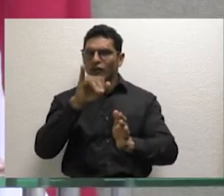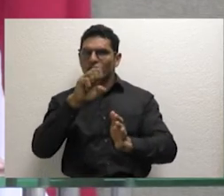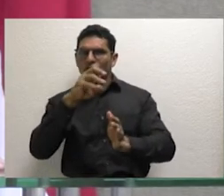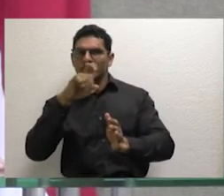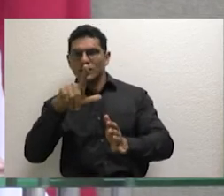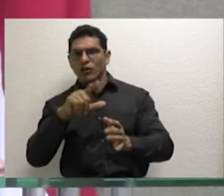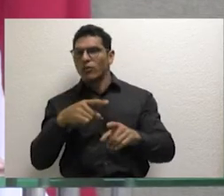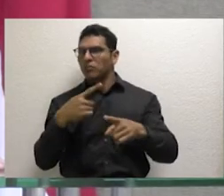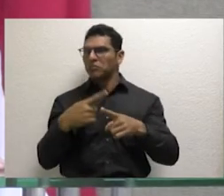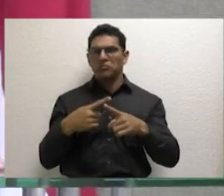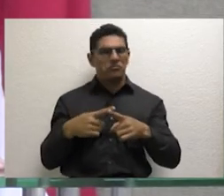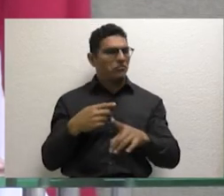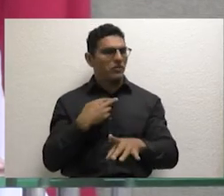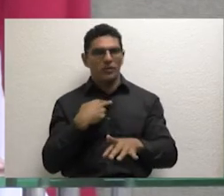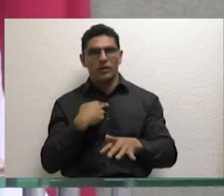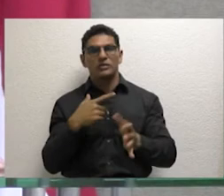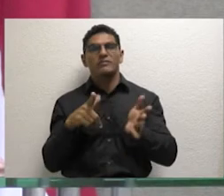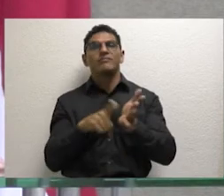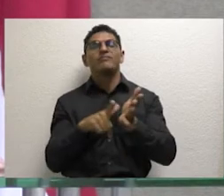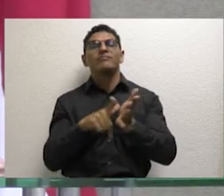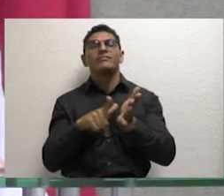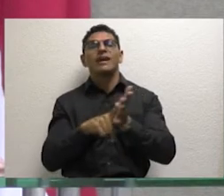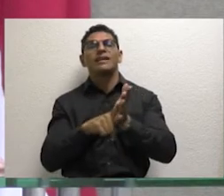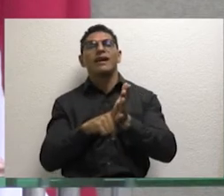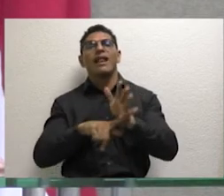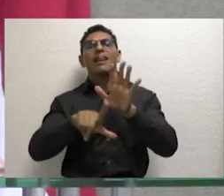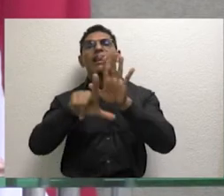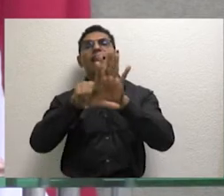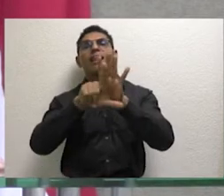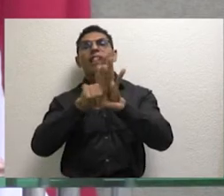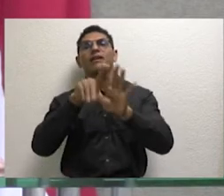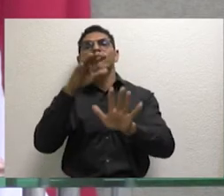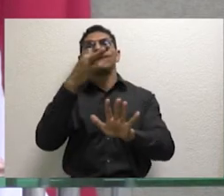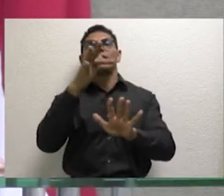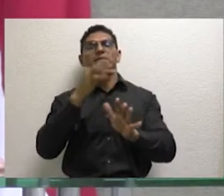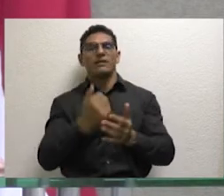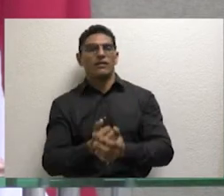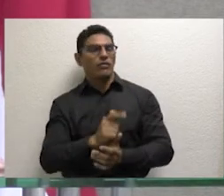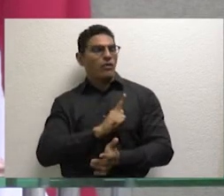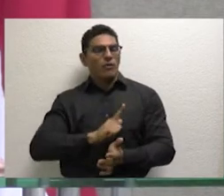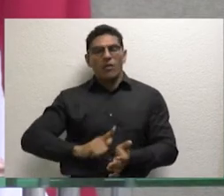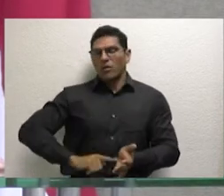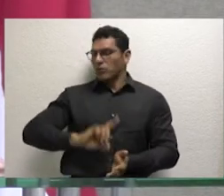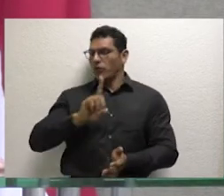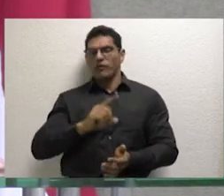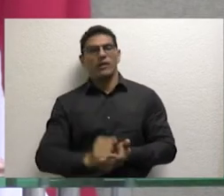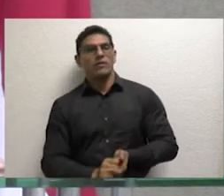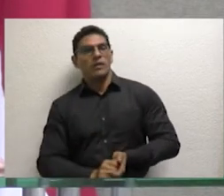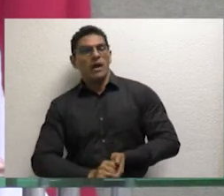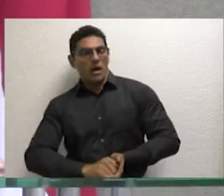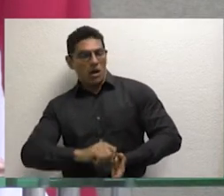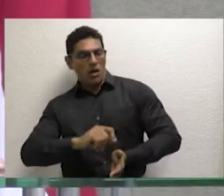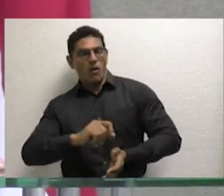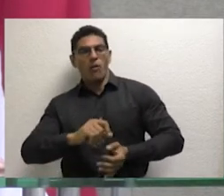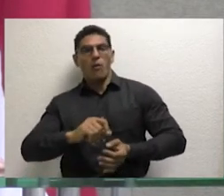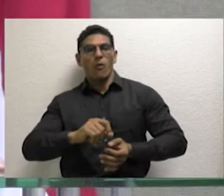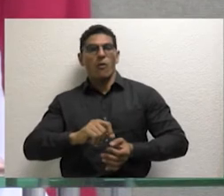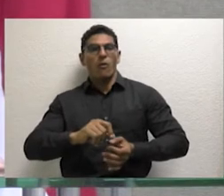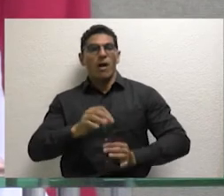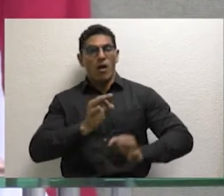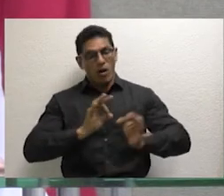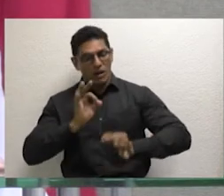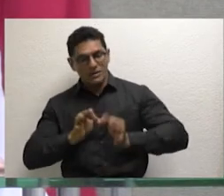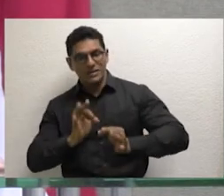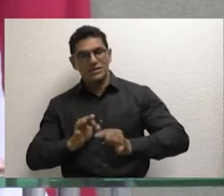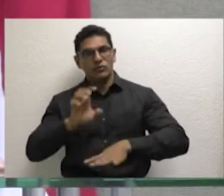na constituição isso não é programa de governante é um programa do estado brasileiro para a soberania